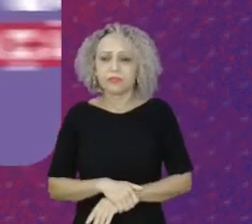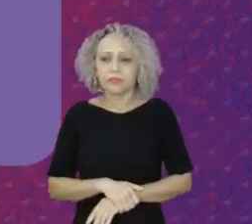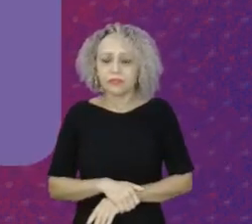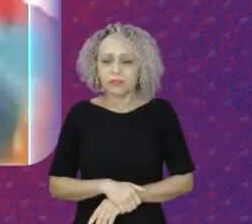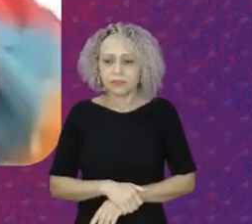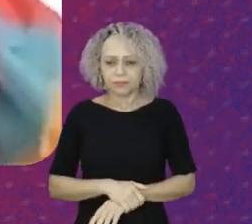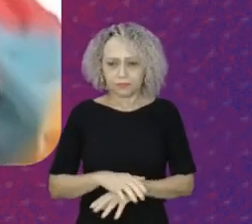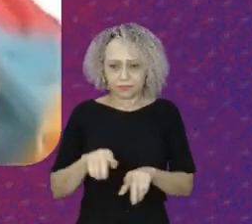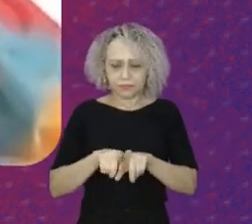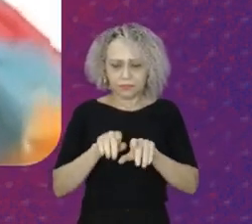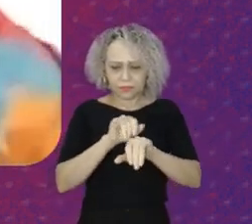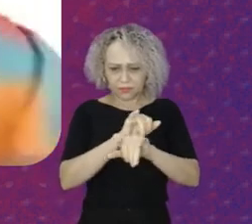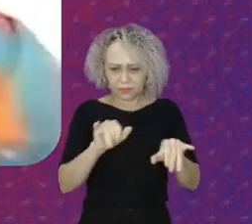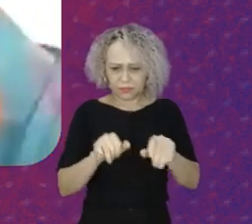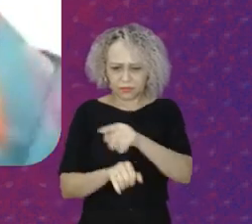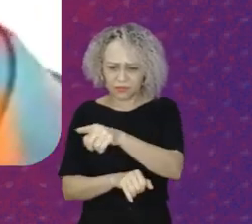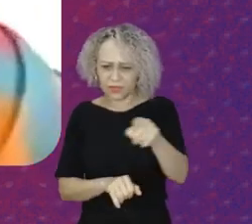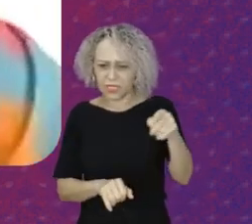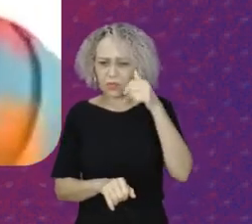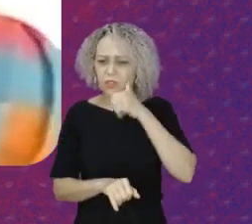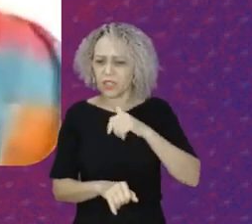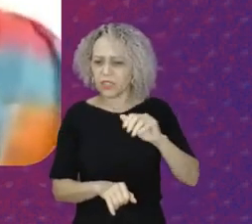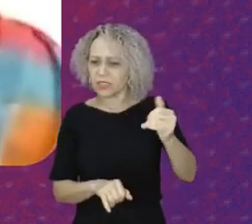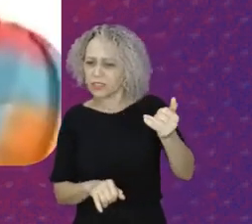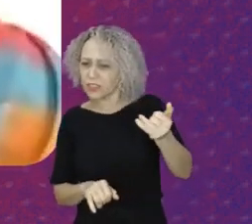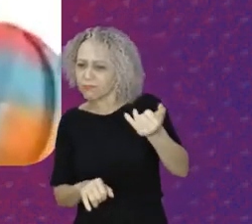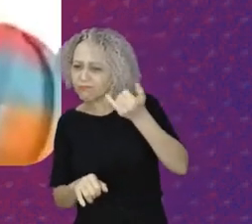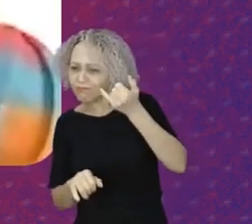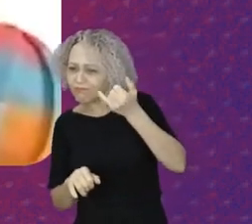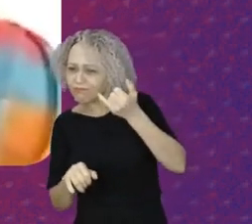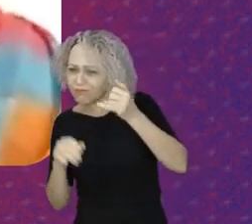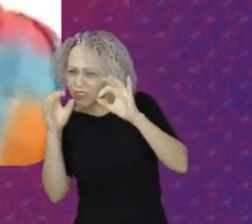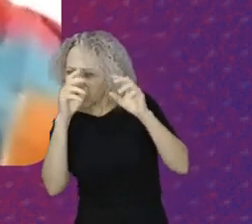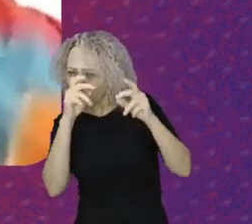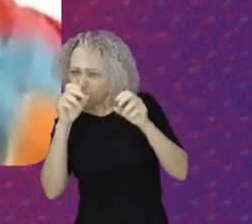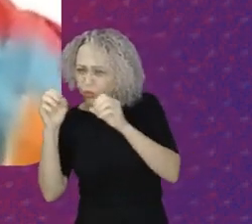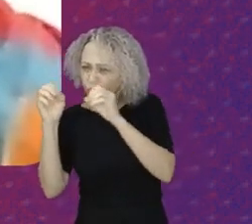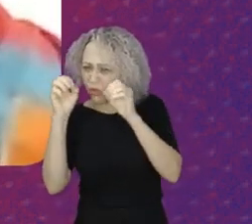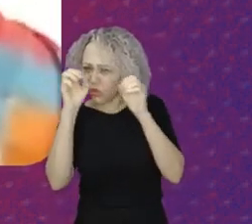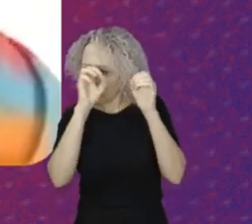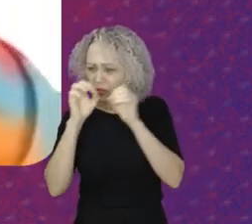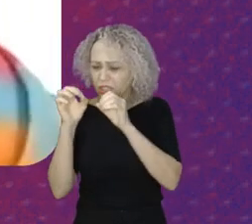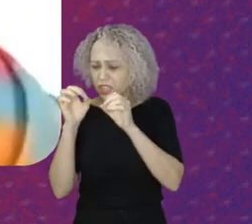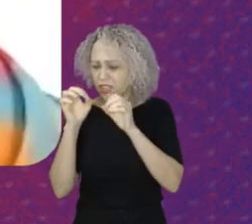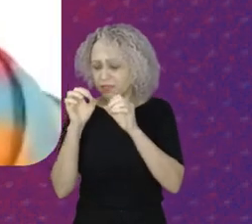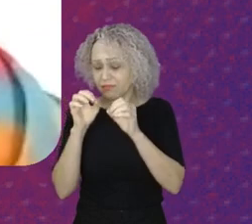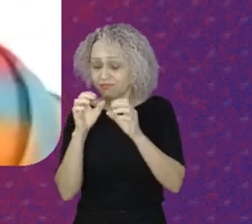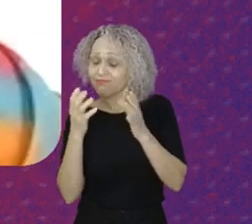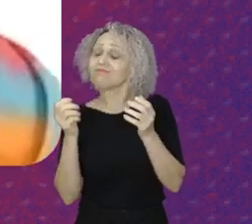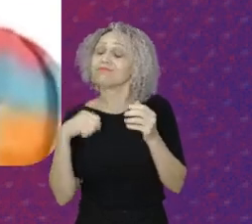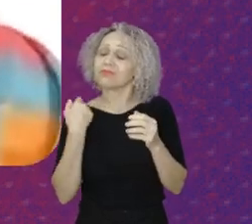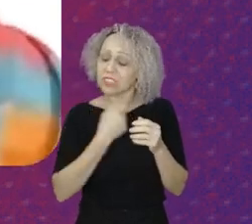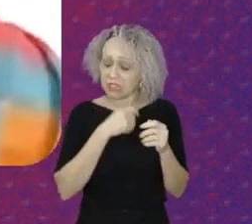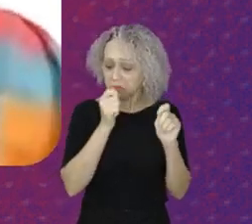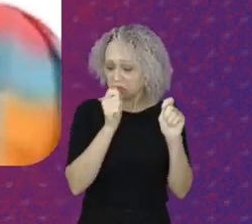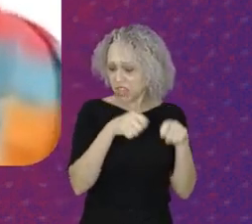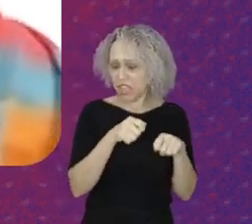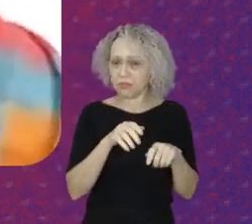Eu queria dizer para as mulheres que estão nos ouvindo que a gente pode sim, que esse negócio de perfil,